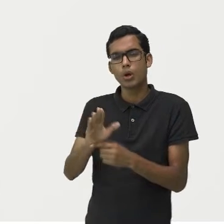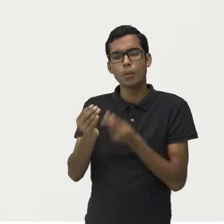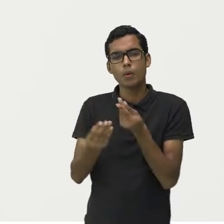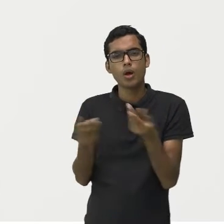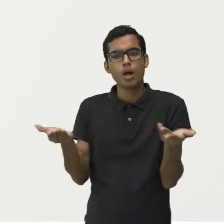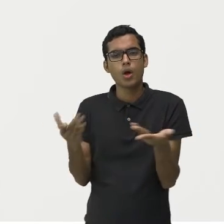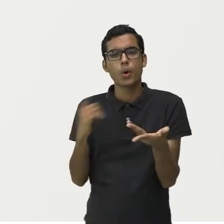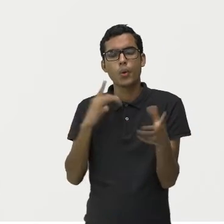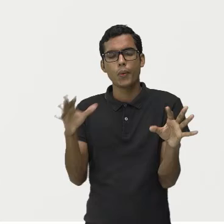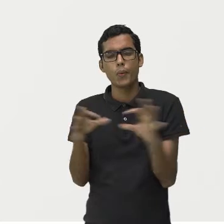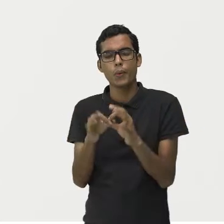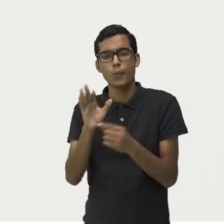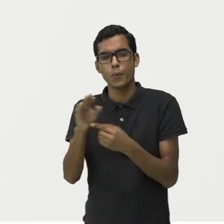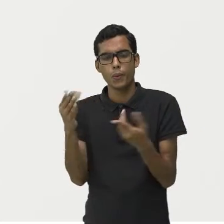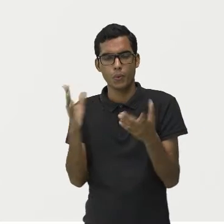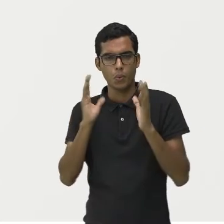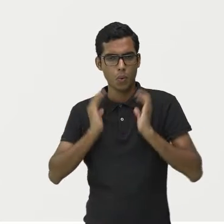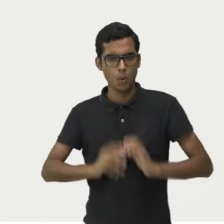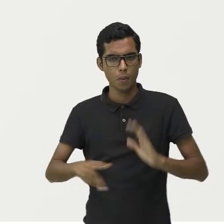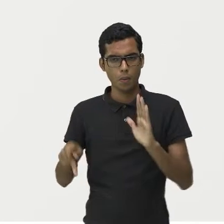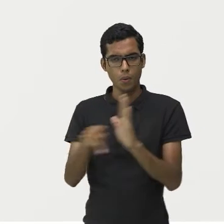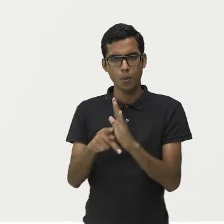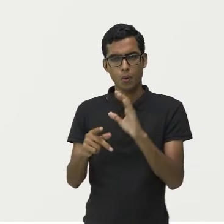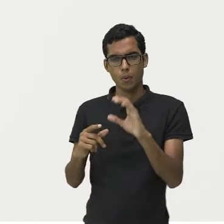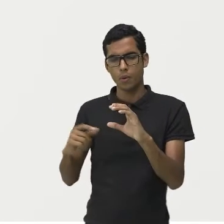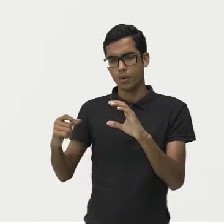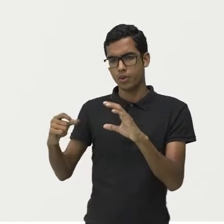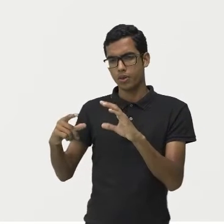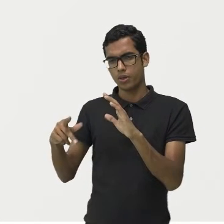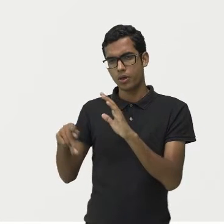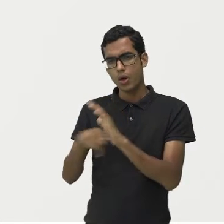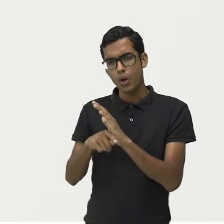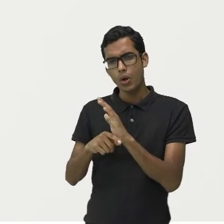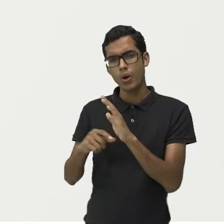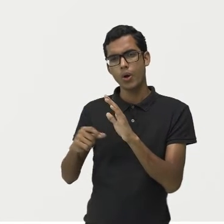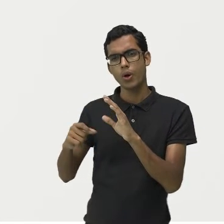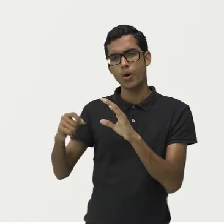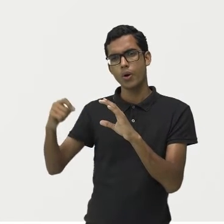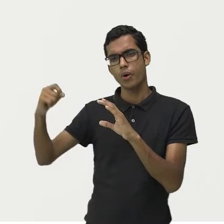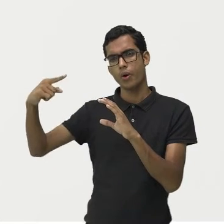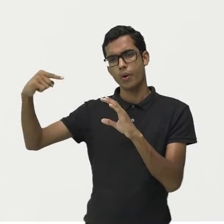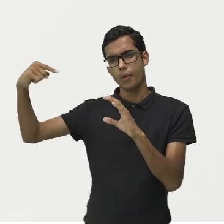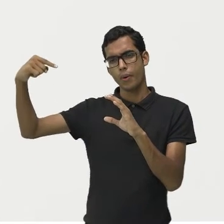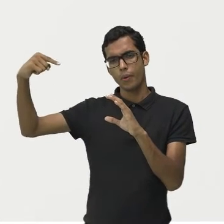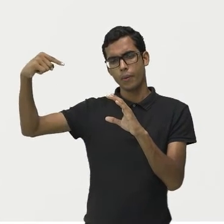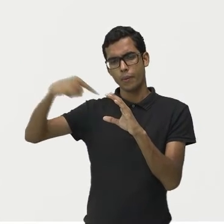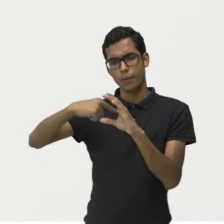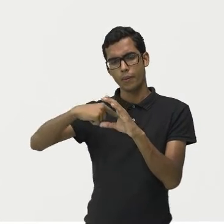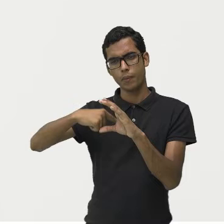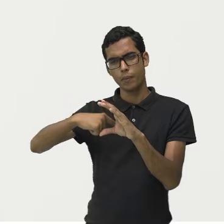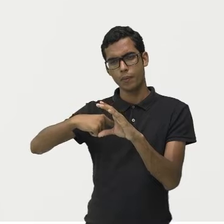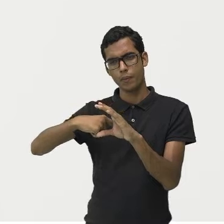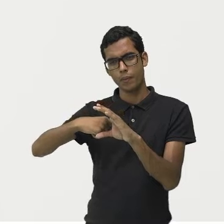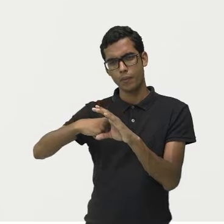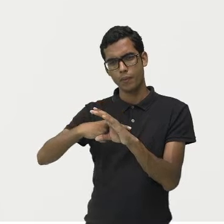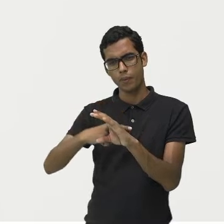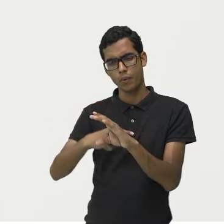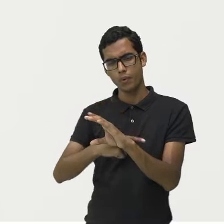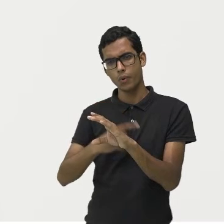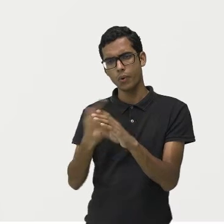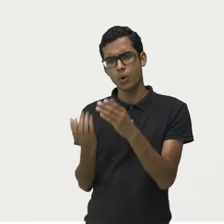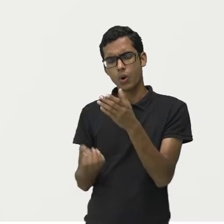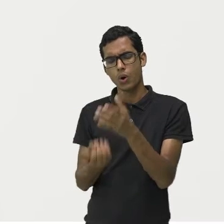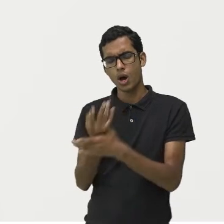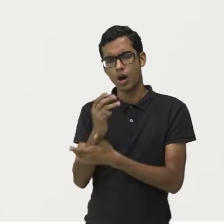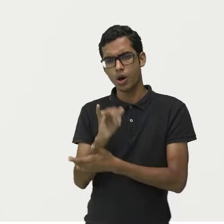vamos verificar como se comportam os raios luminosos que incidem em um espelho convexo e, a partir deles, vamos